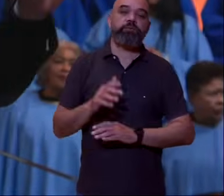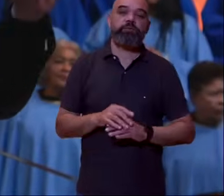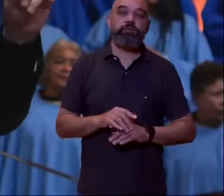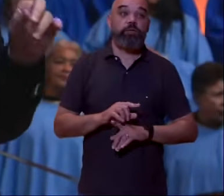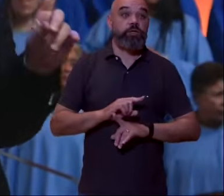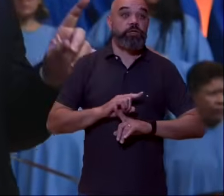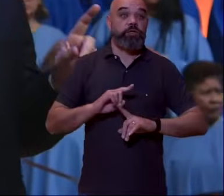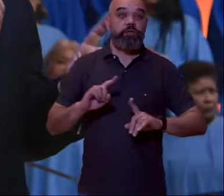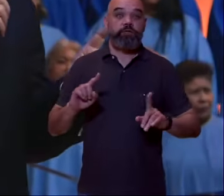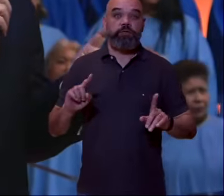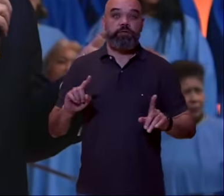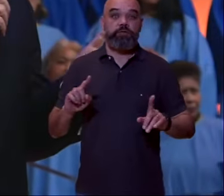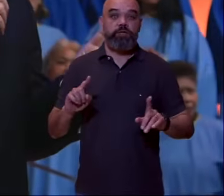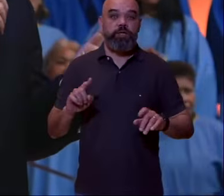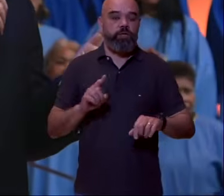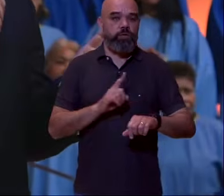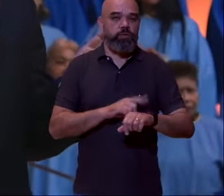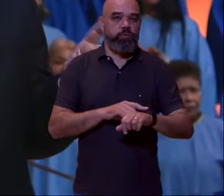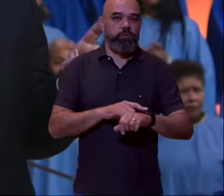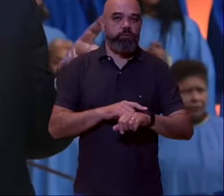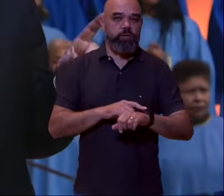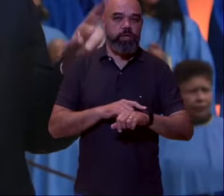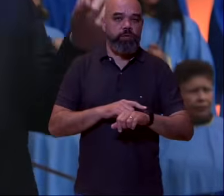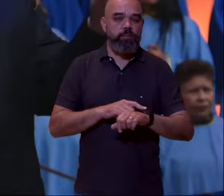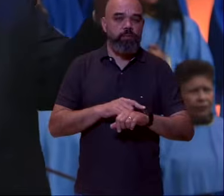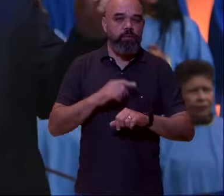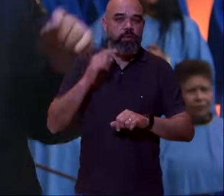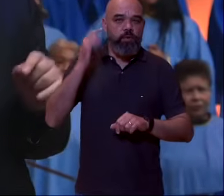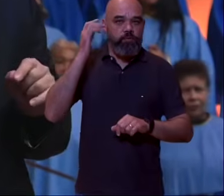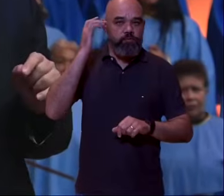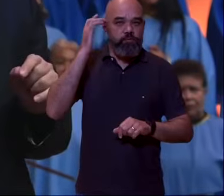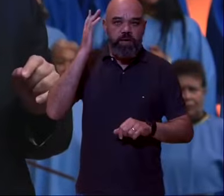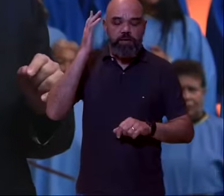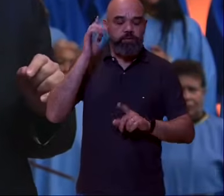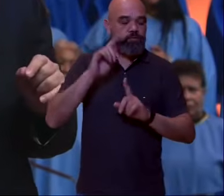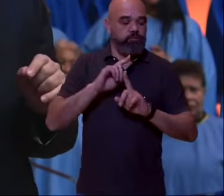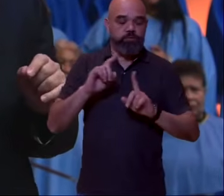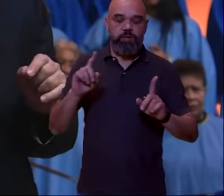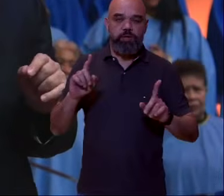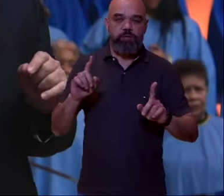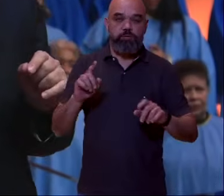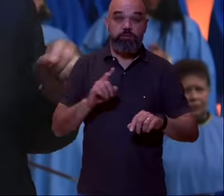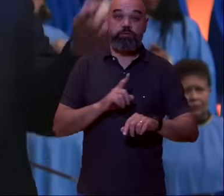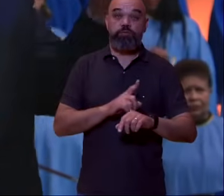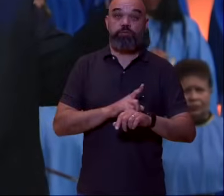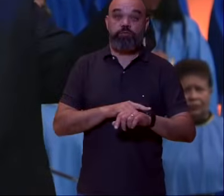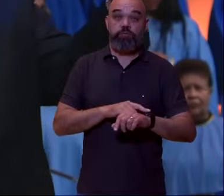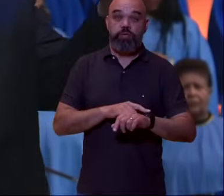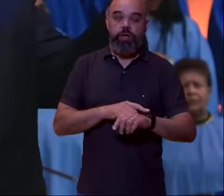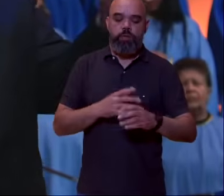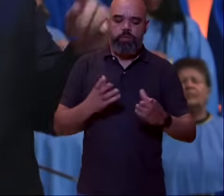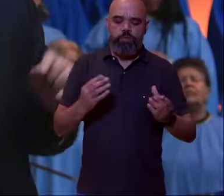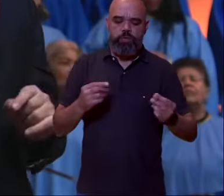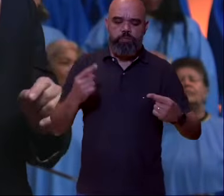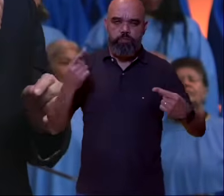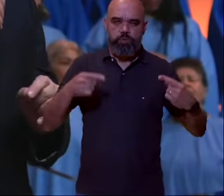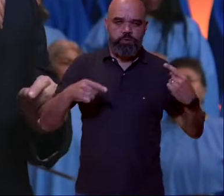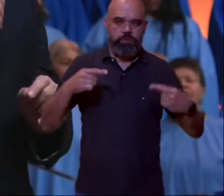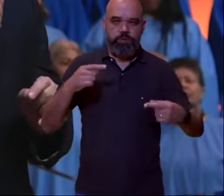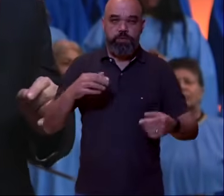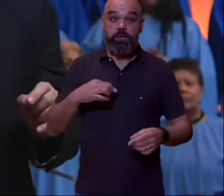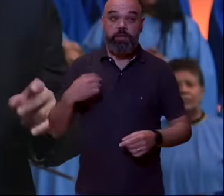Não vai ser um tempo fácil, vai ser um tempo de grandes batalhas, onde a nossa fé vai ser